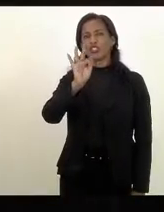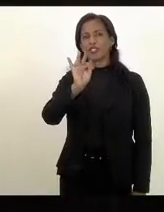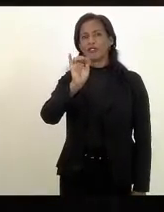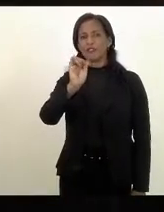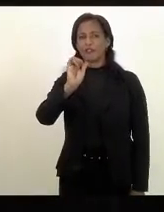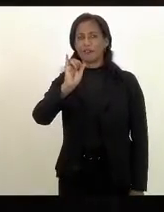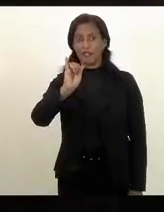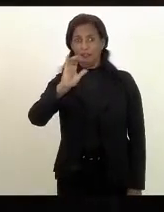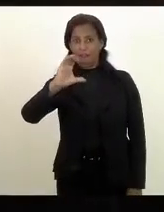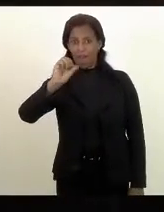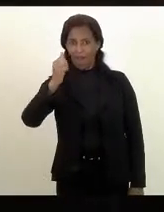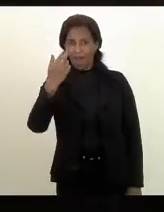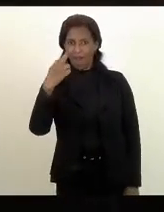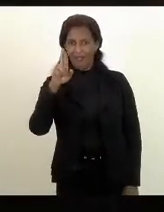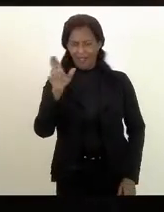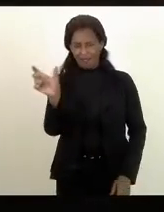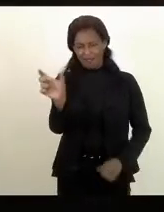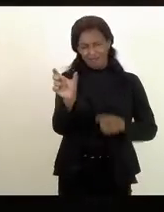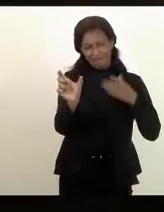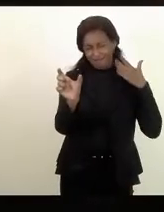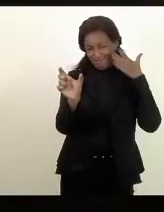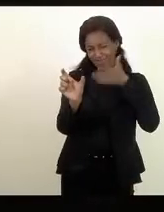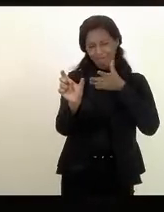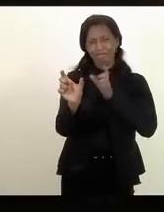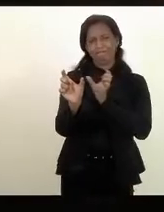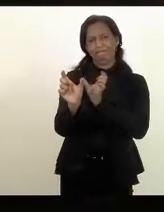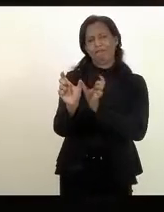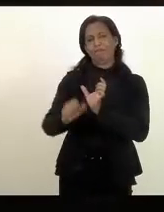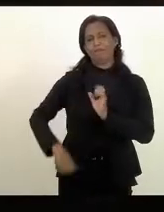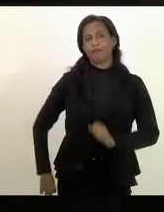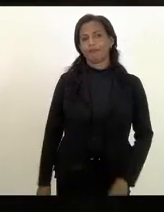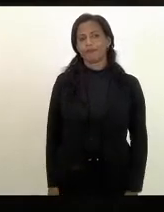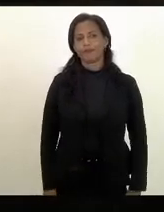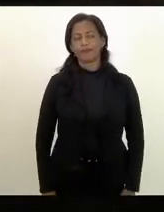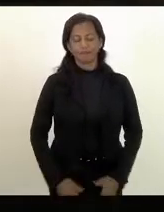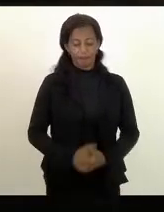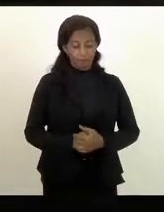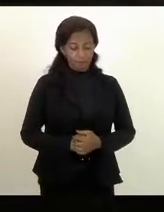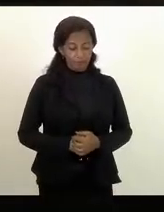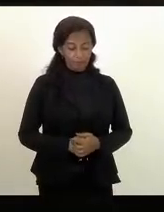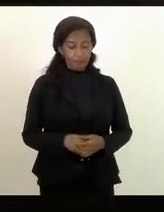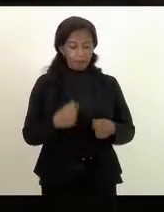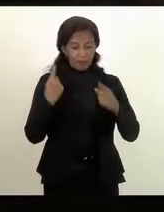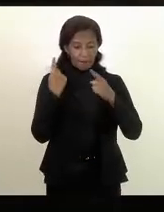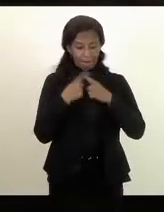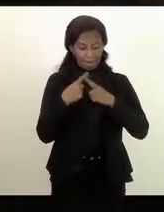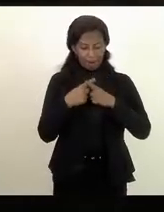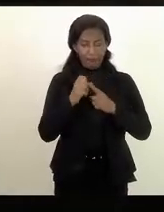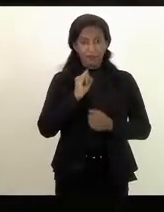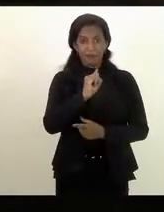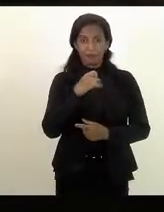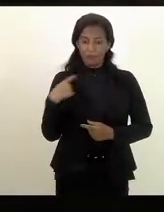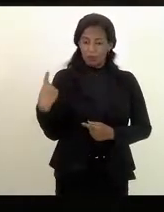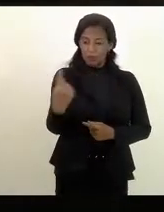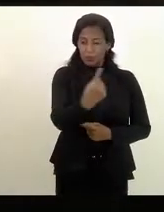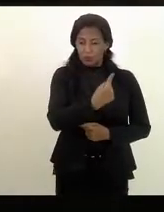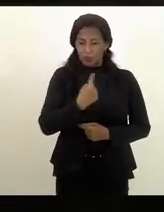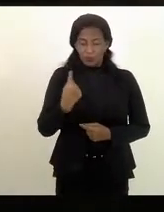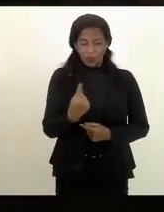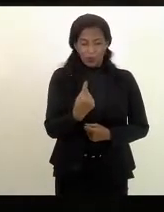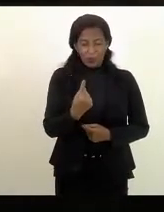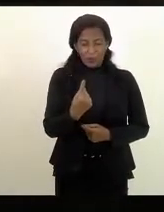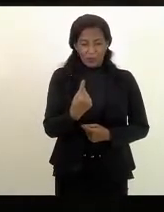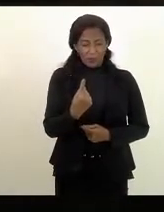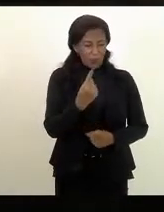por isso eu quero me ater a palavra justificativa porque se nós não poderíamos achar nada